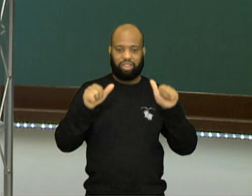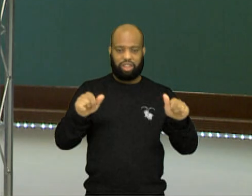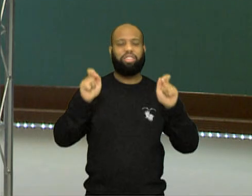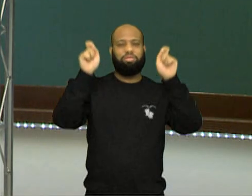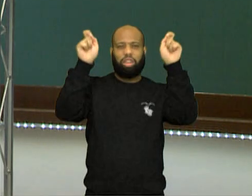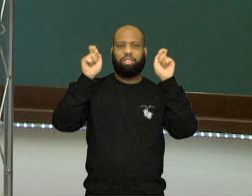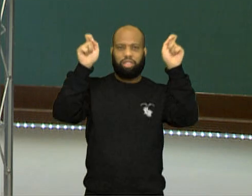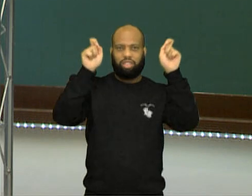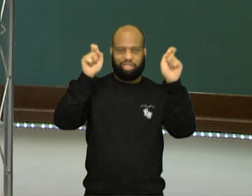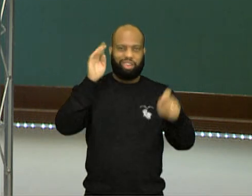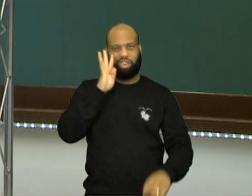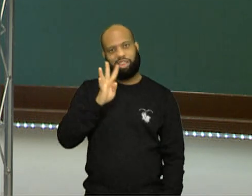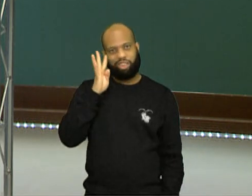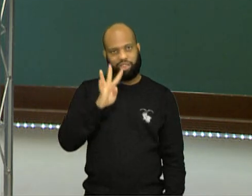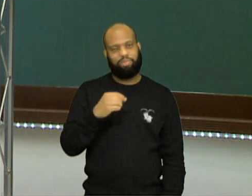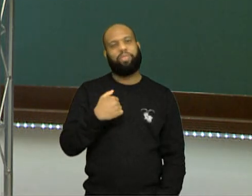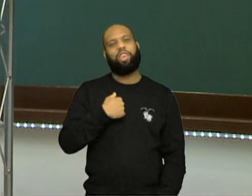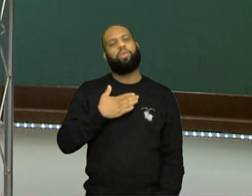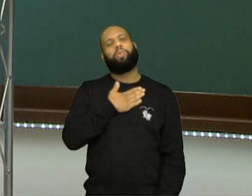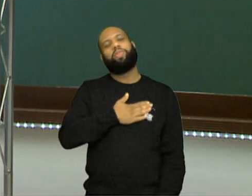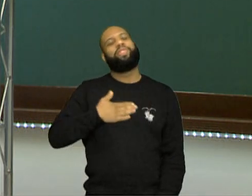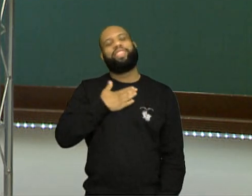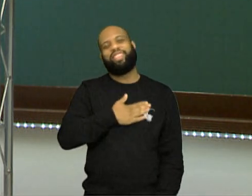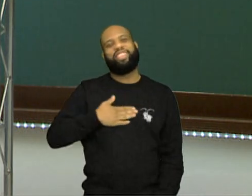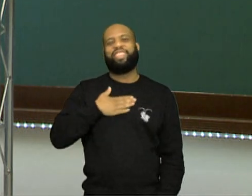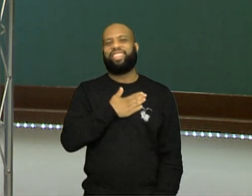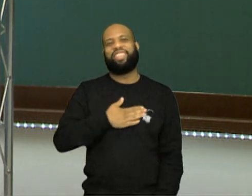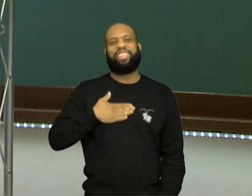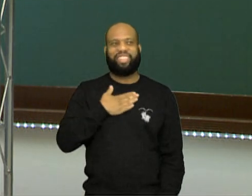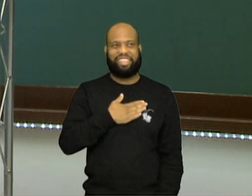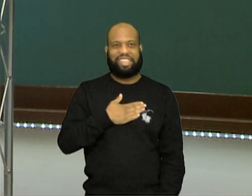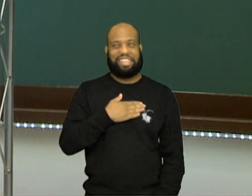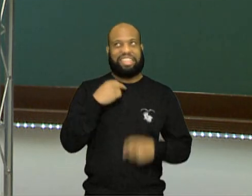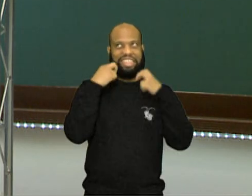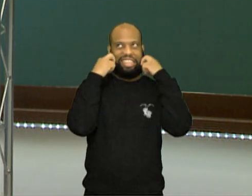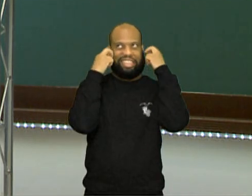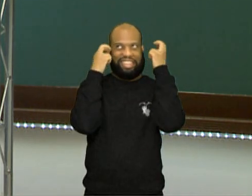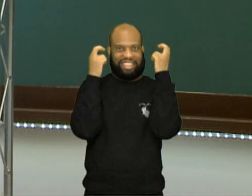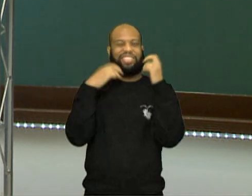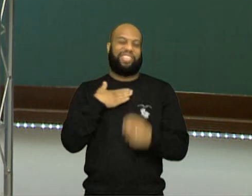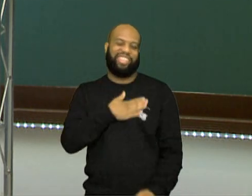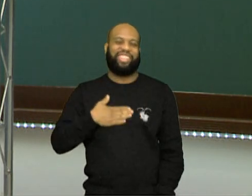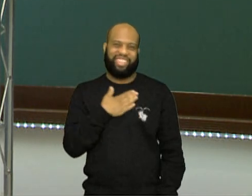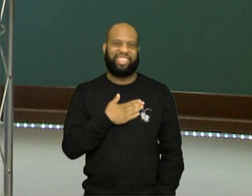gente. Boa, né? Eu gostei, né? Apesar do mico. Mas é